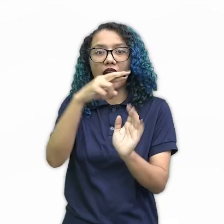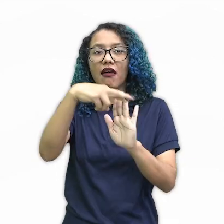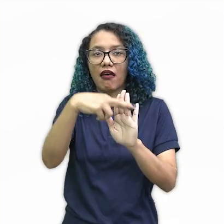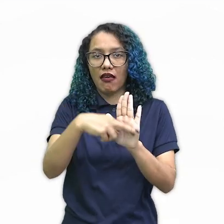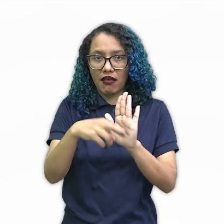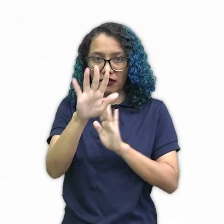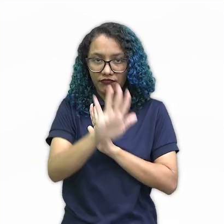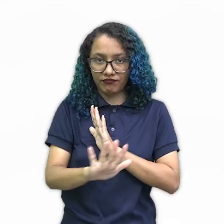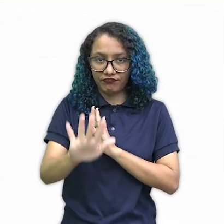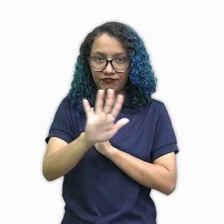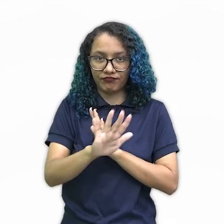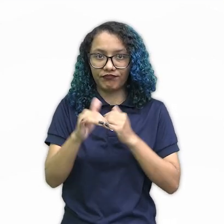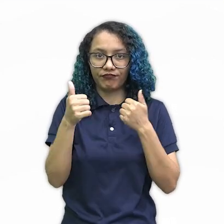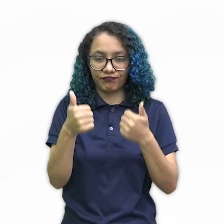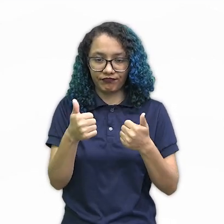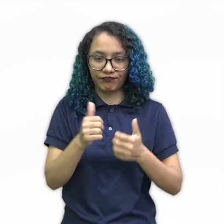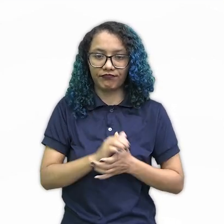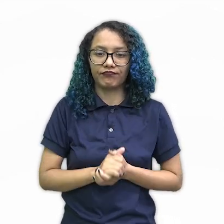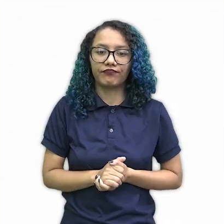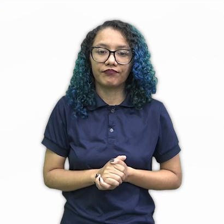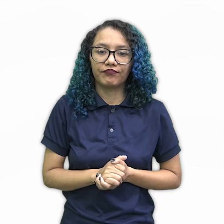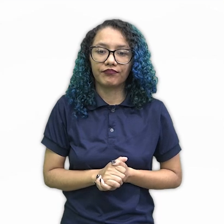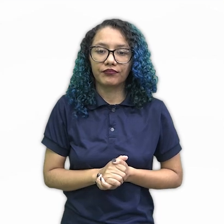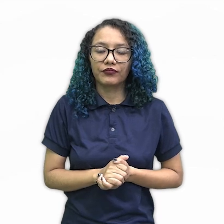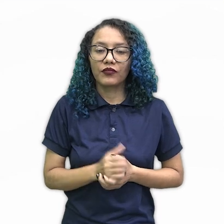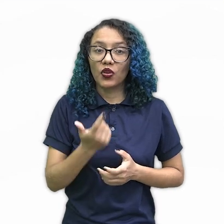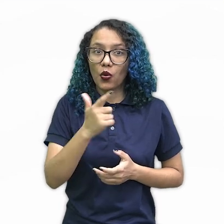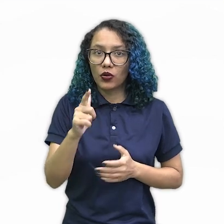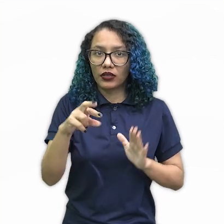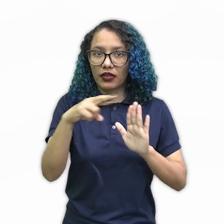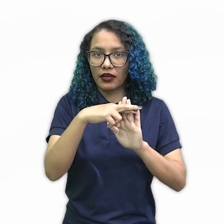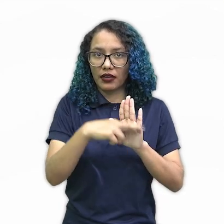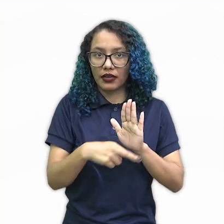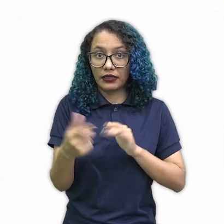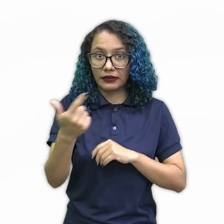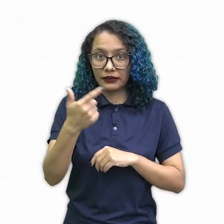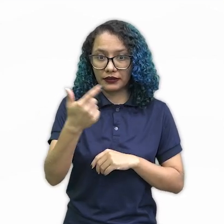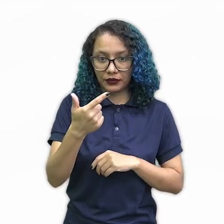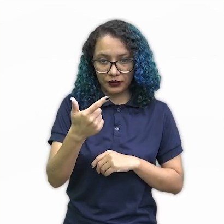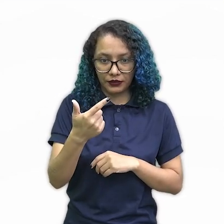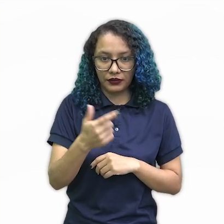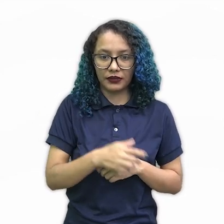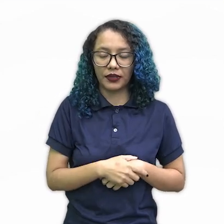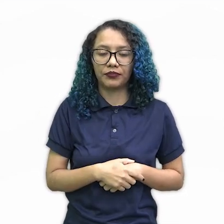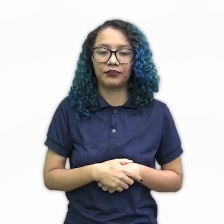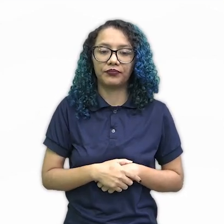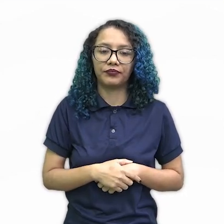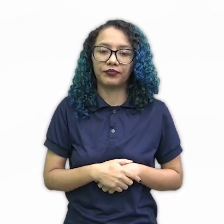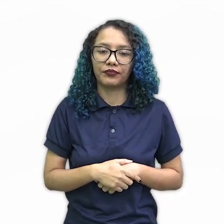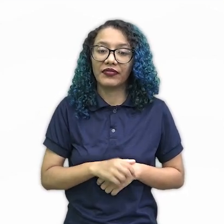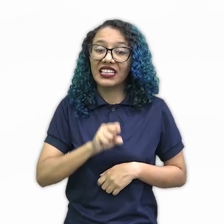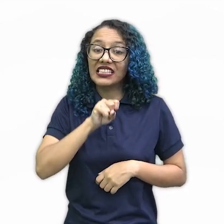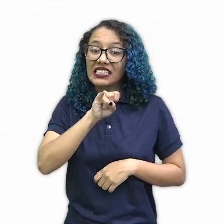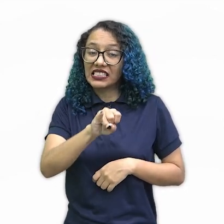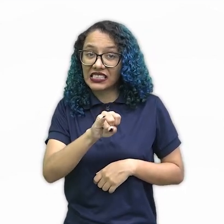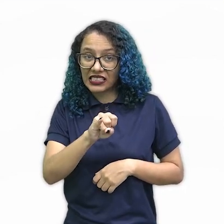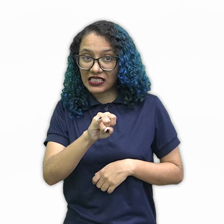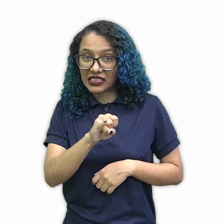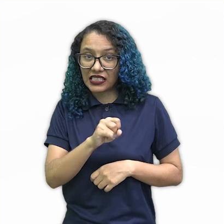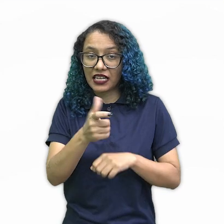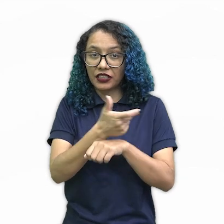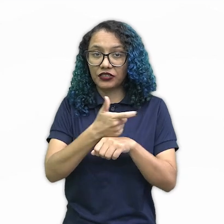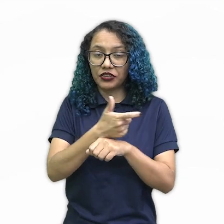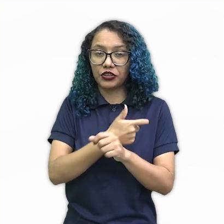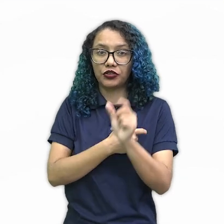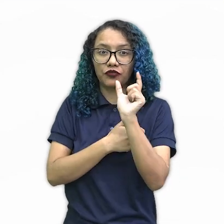ok? Temos aqui uma segunda regra, que é quando o adjetivo é monossílabo e termina